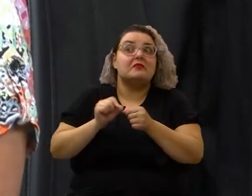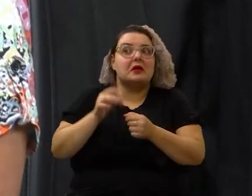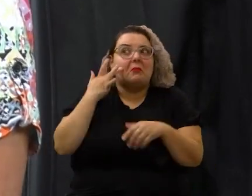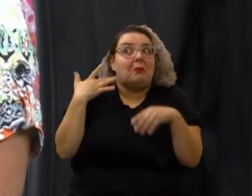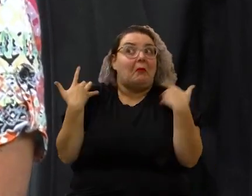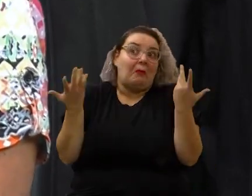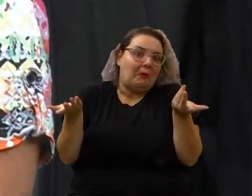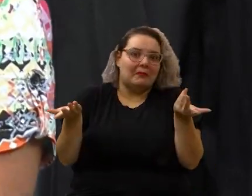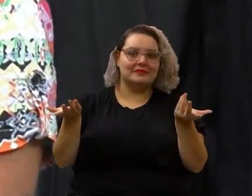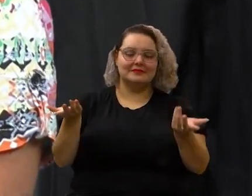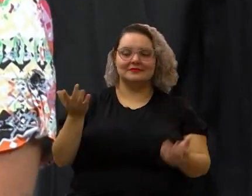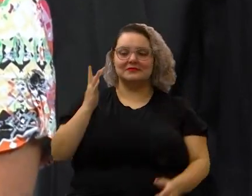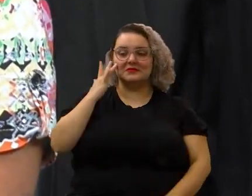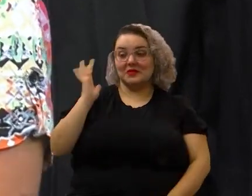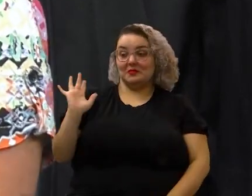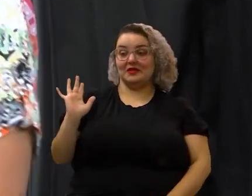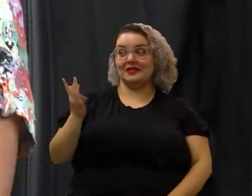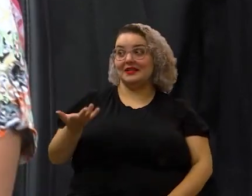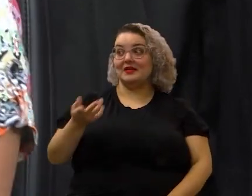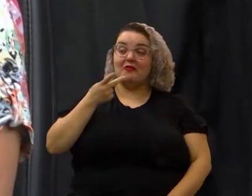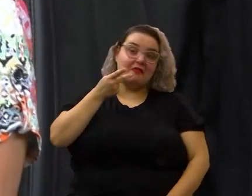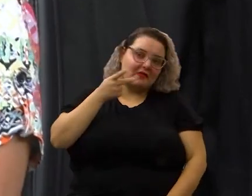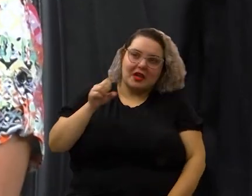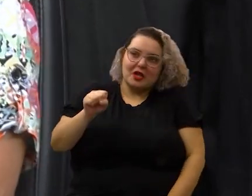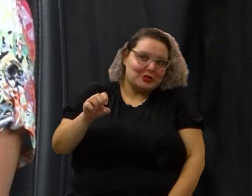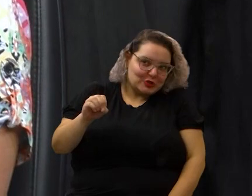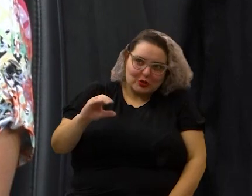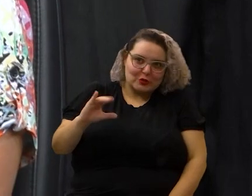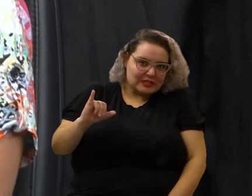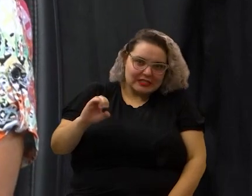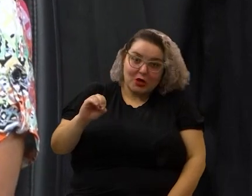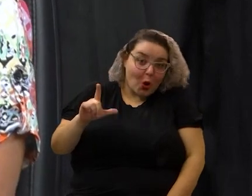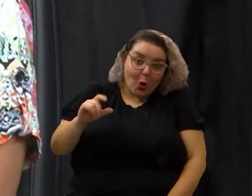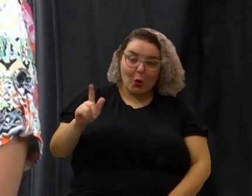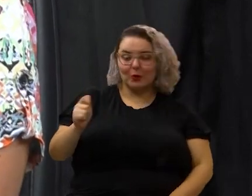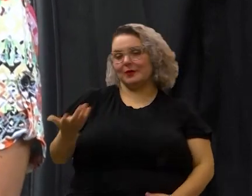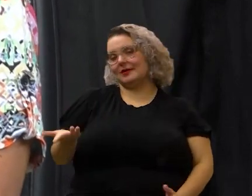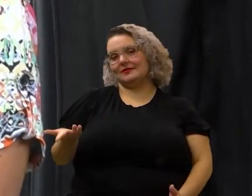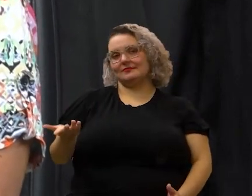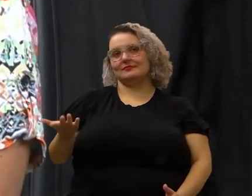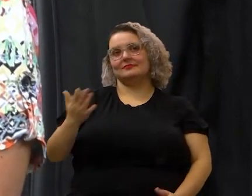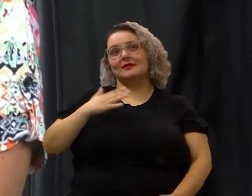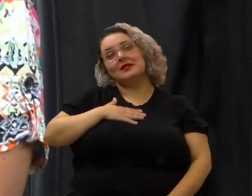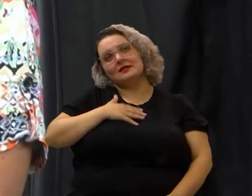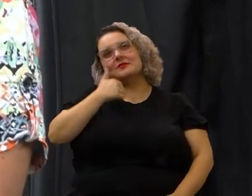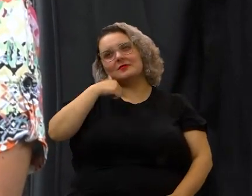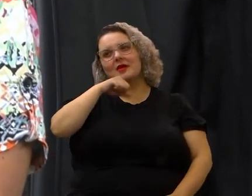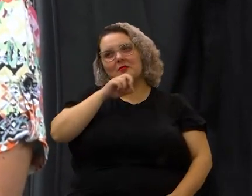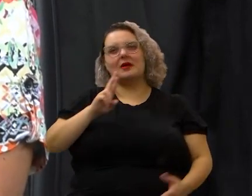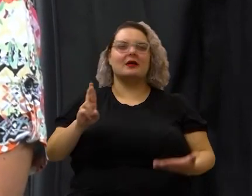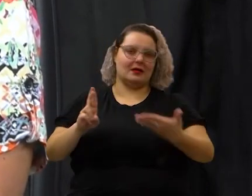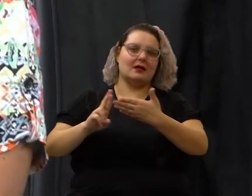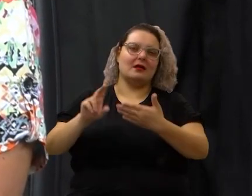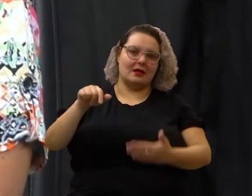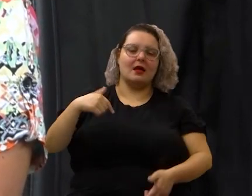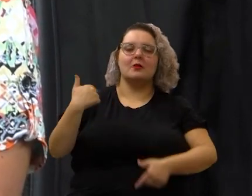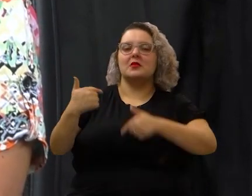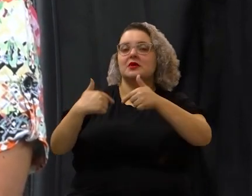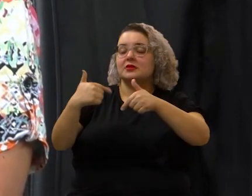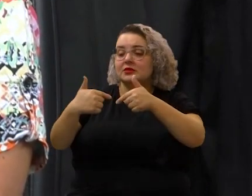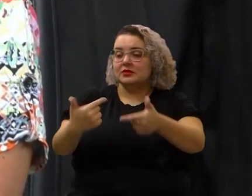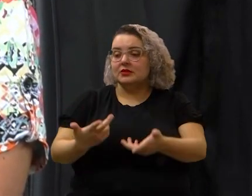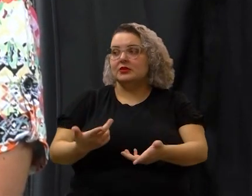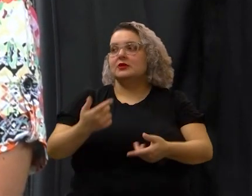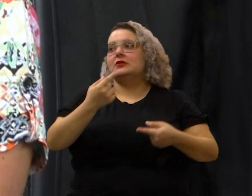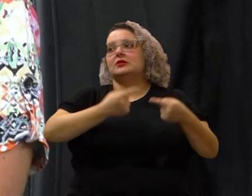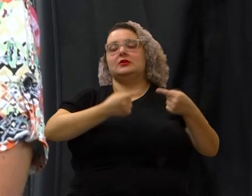Não fazia, e eu me virei uma socióloga, né? Mas a minha mãe, porque é uma referência, né? Pelo